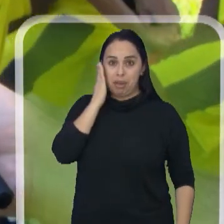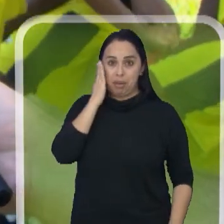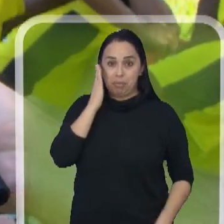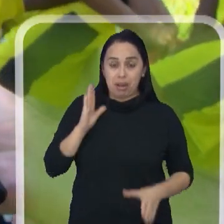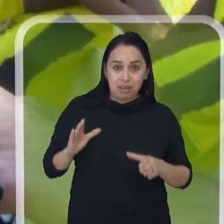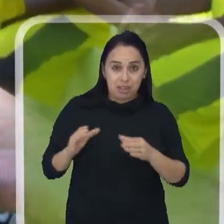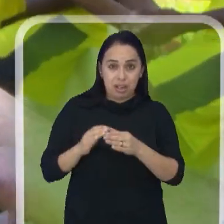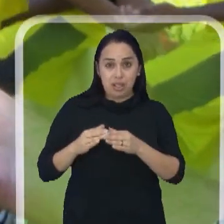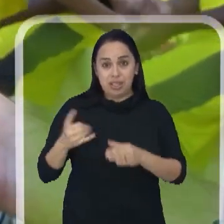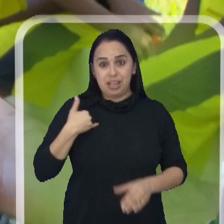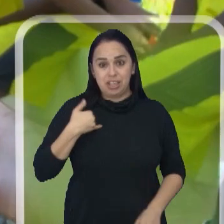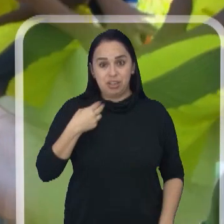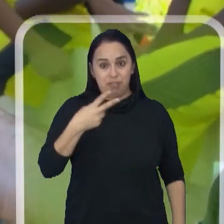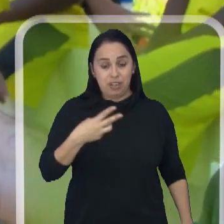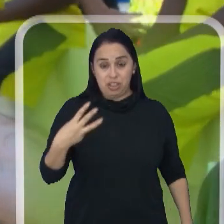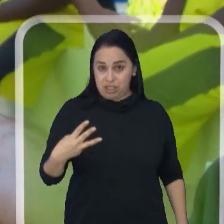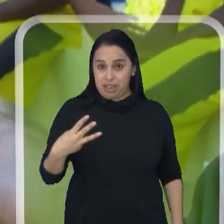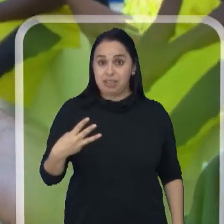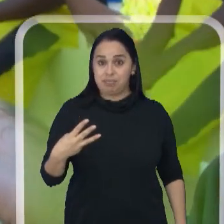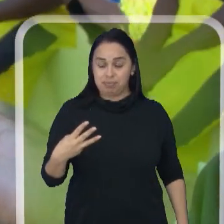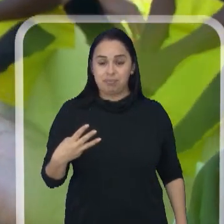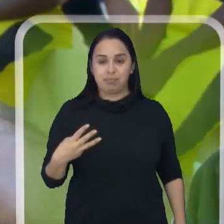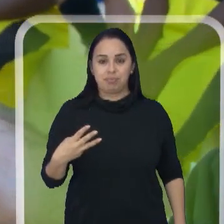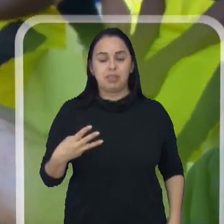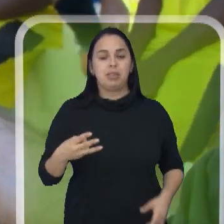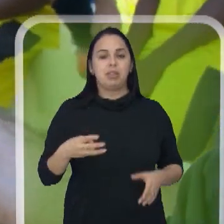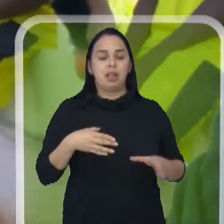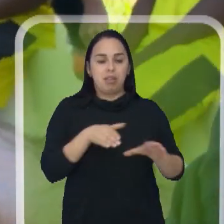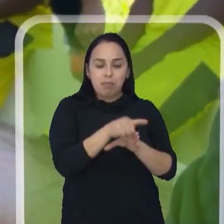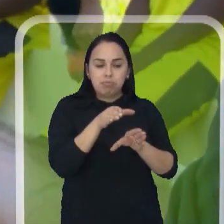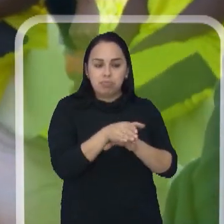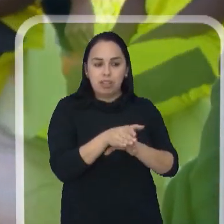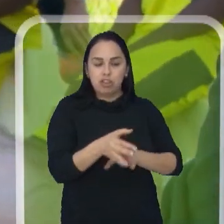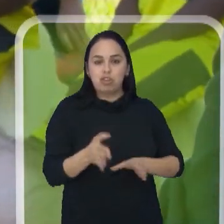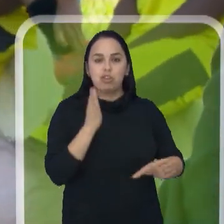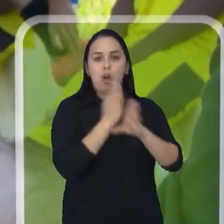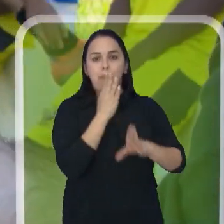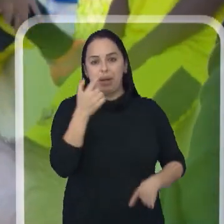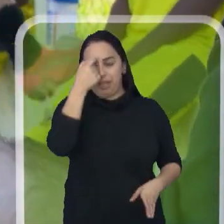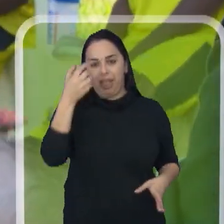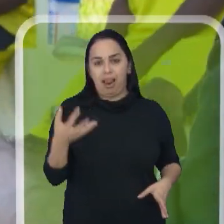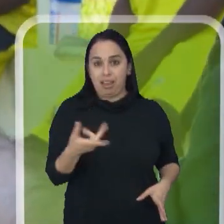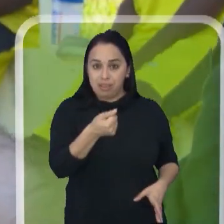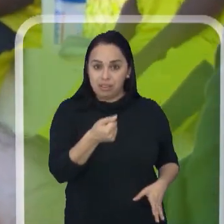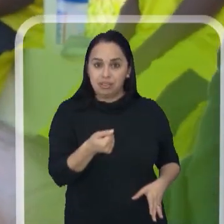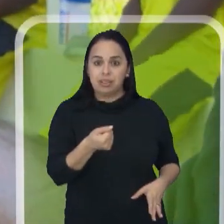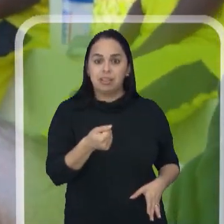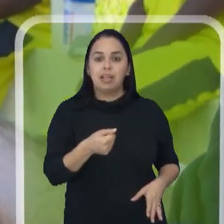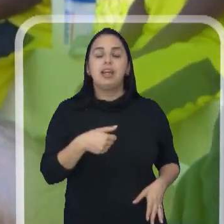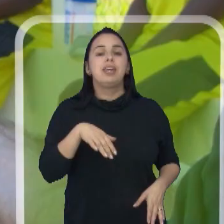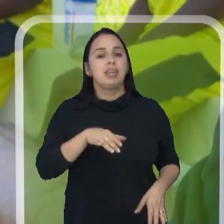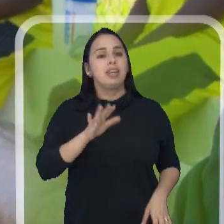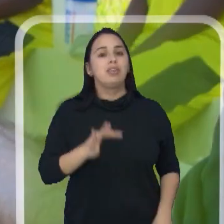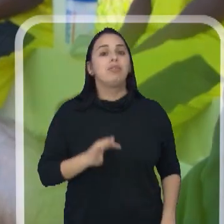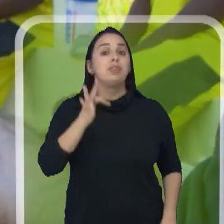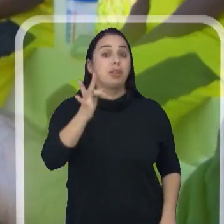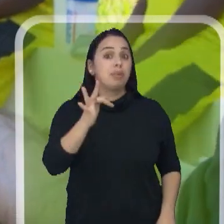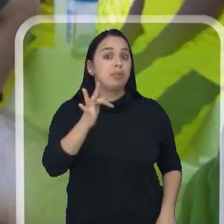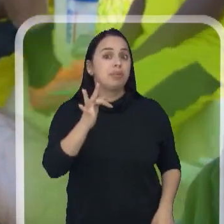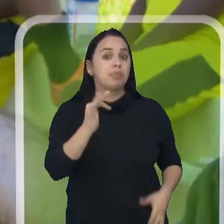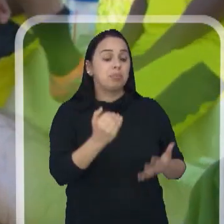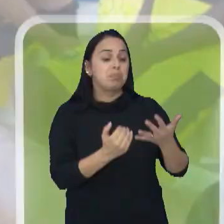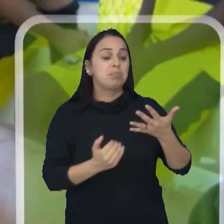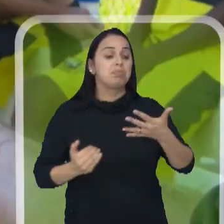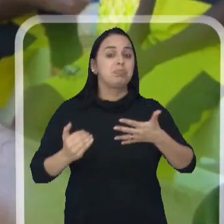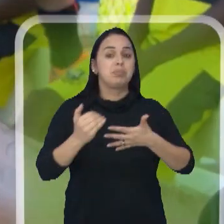uma categoria que você objetiva formação de talentos. E, logicamente, quem sabe, se Deus quiser, a promoção à